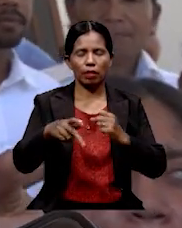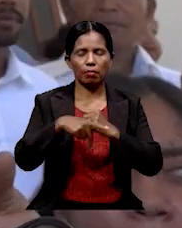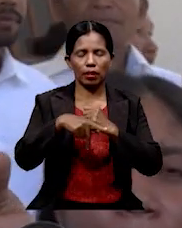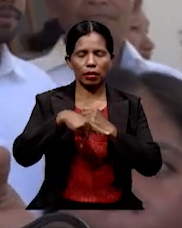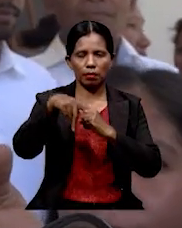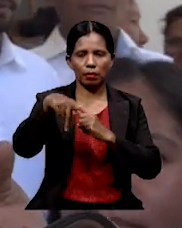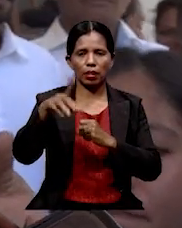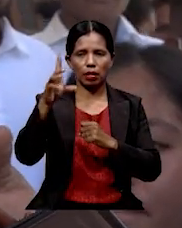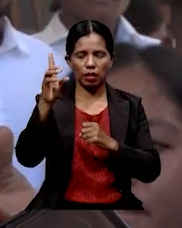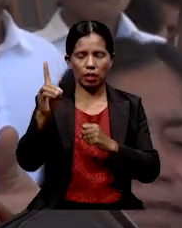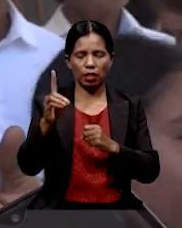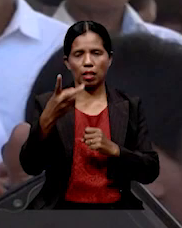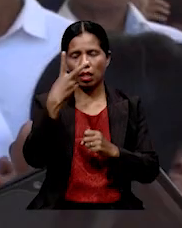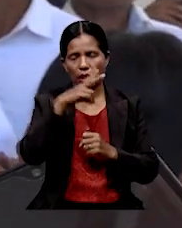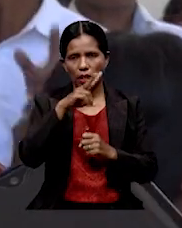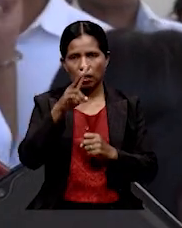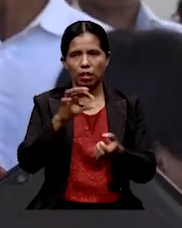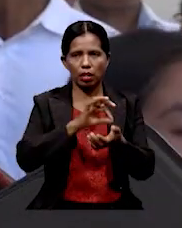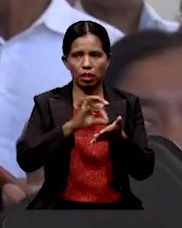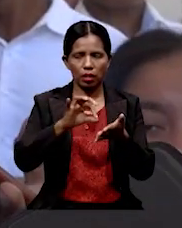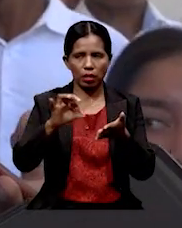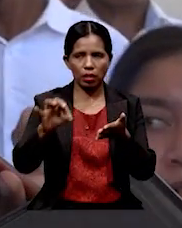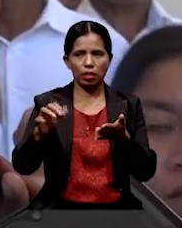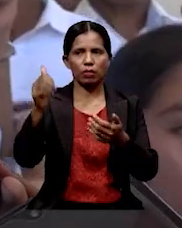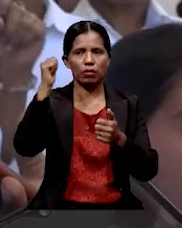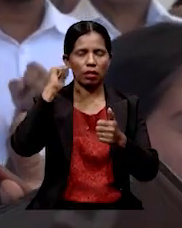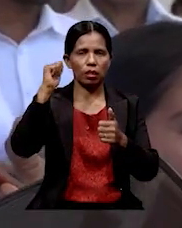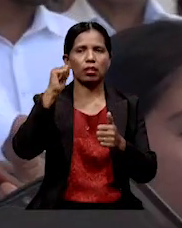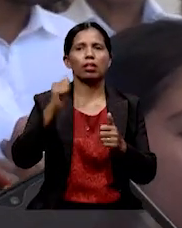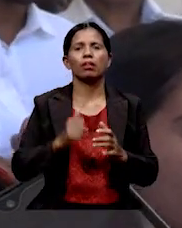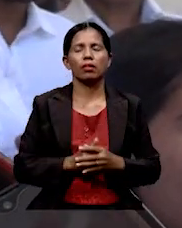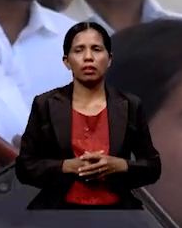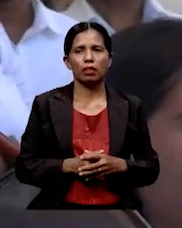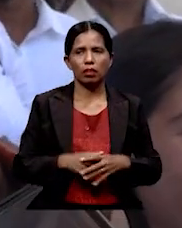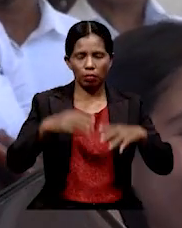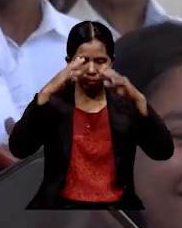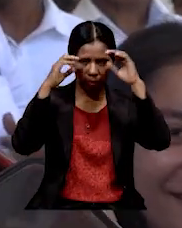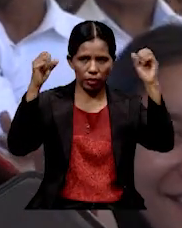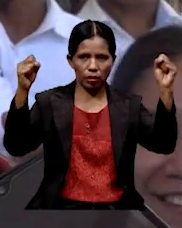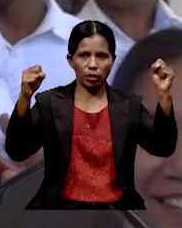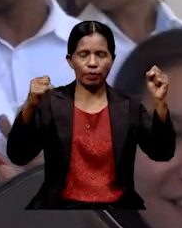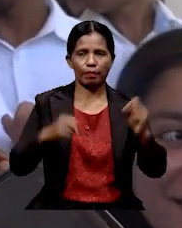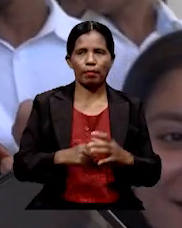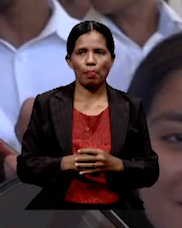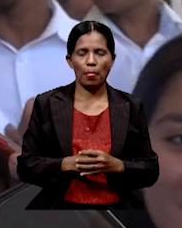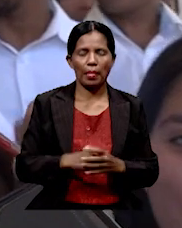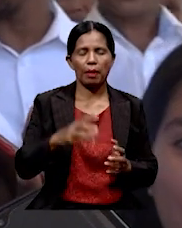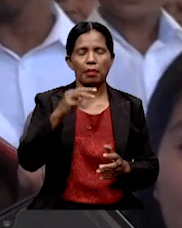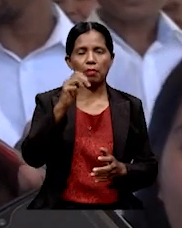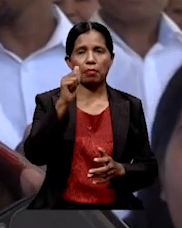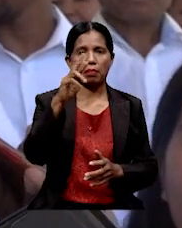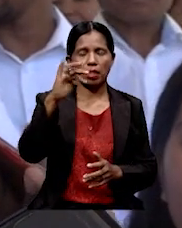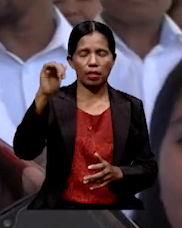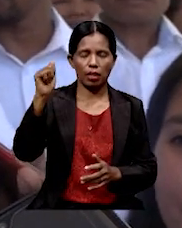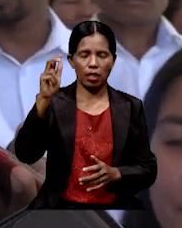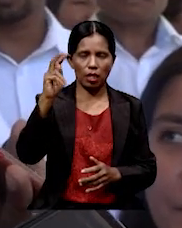mai oficializona, registro candidato presidente Mariano Assanami Sabino,